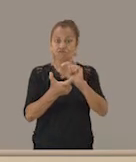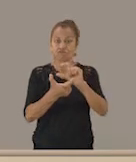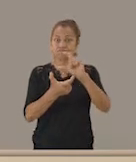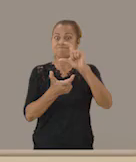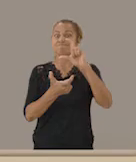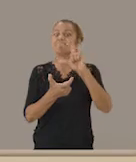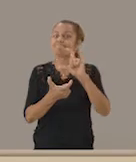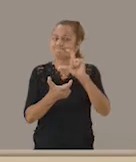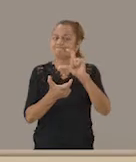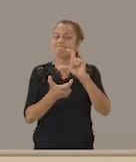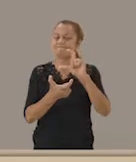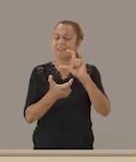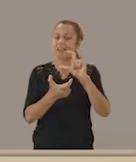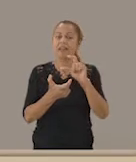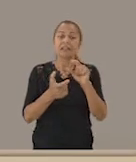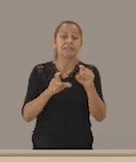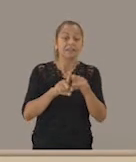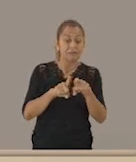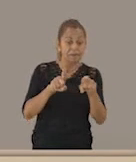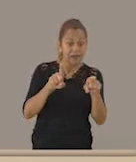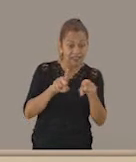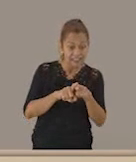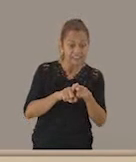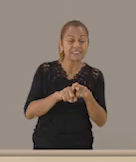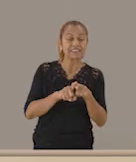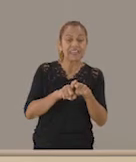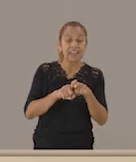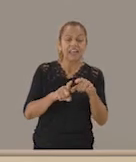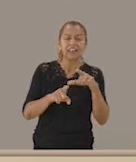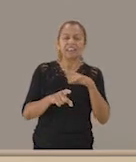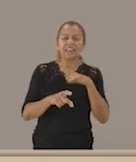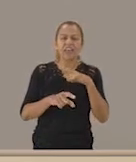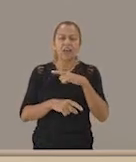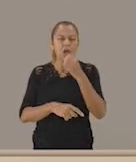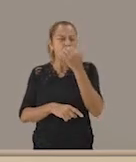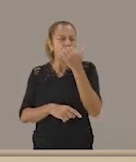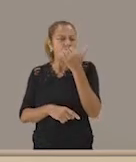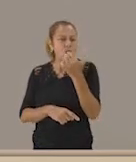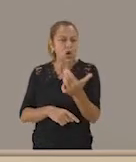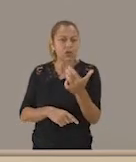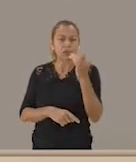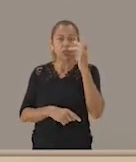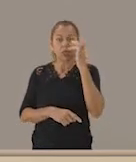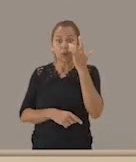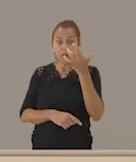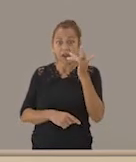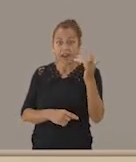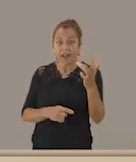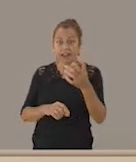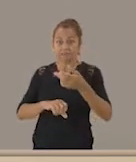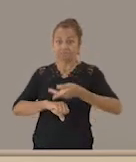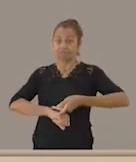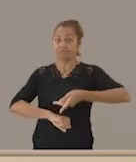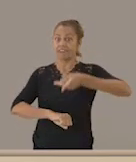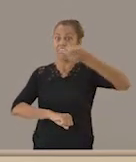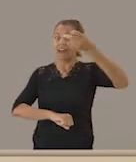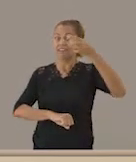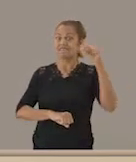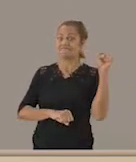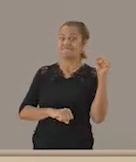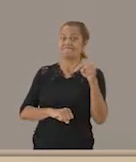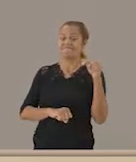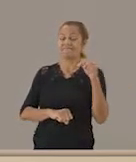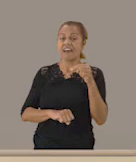da fonte usada. Além disso, há um jogo de cores, dourado da taça e amarelo na